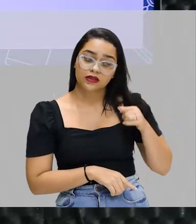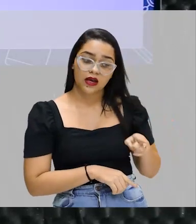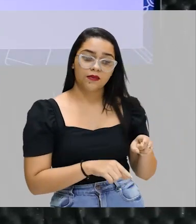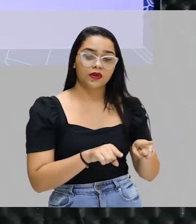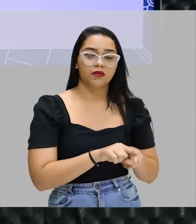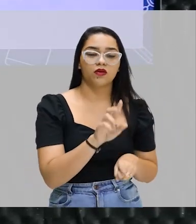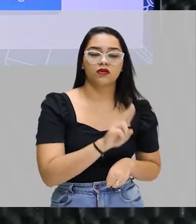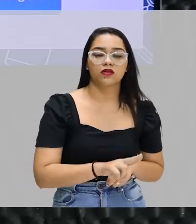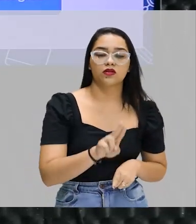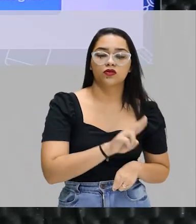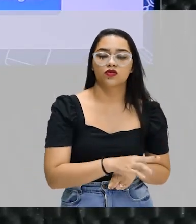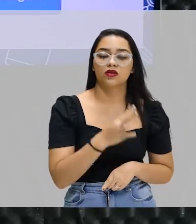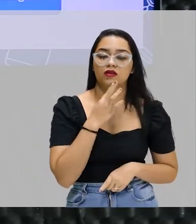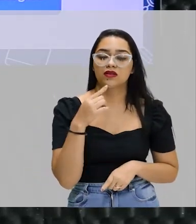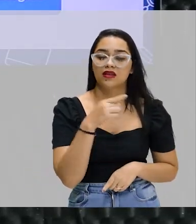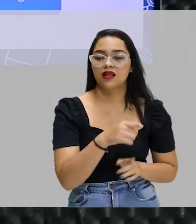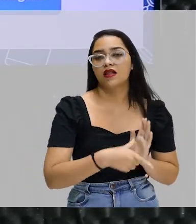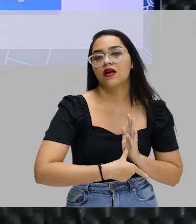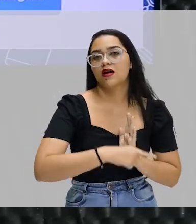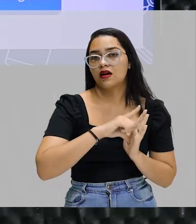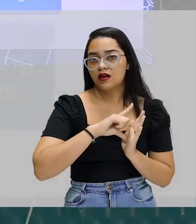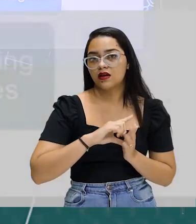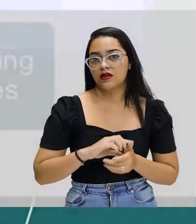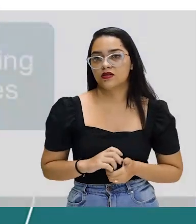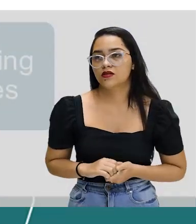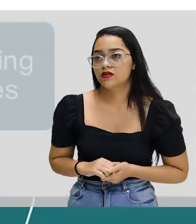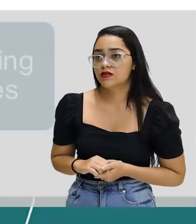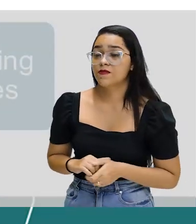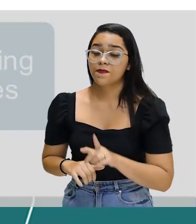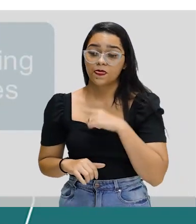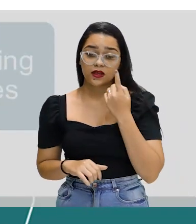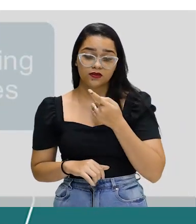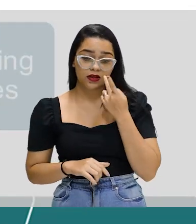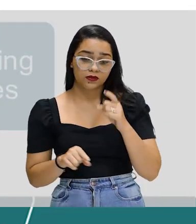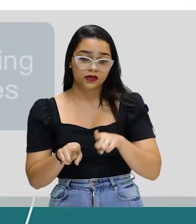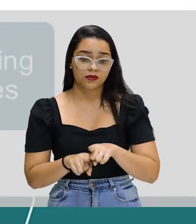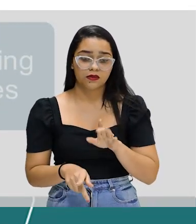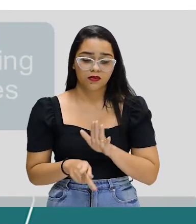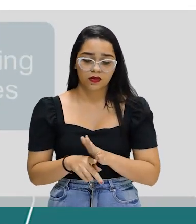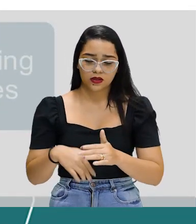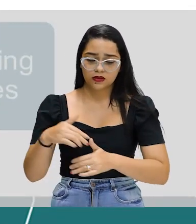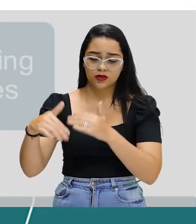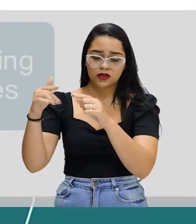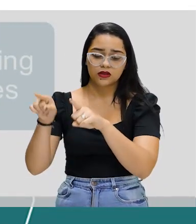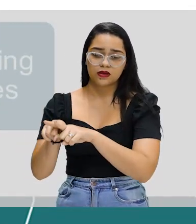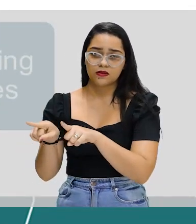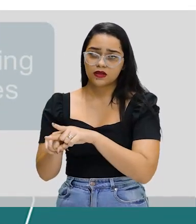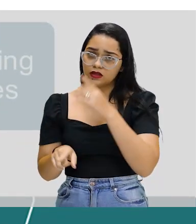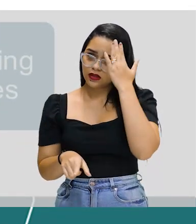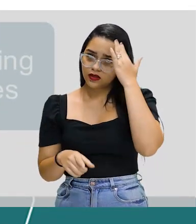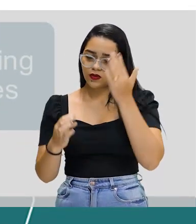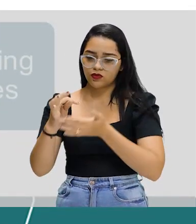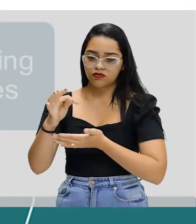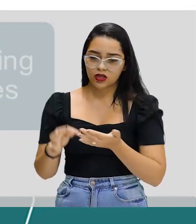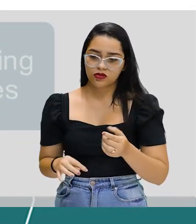é a utilização do conhecimento prévio. Tá? Quando nós falamos nesse processo de interpretar um texto, é importante